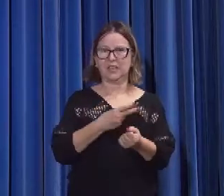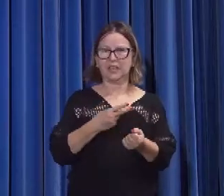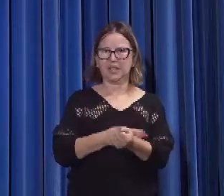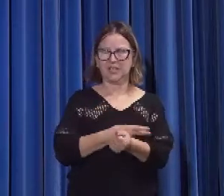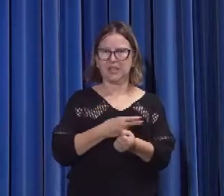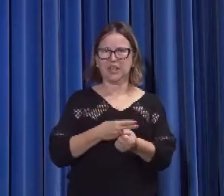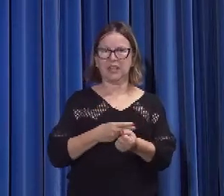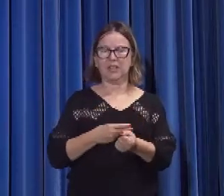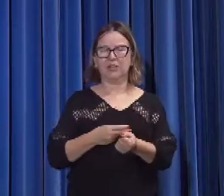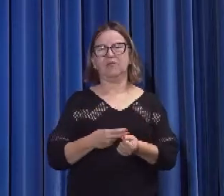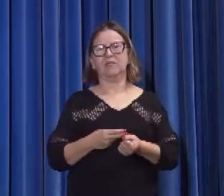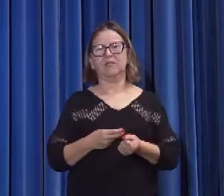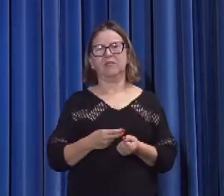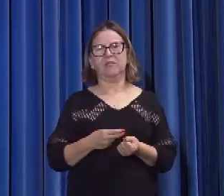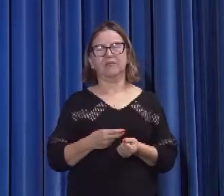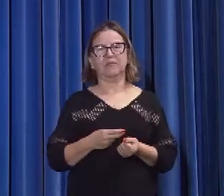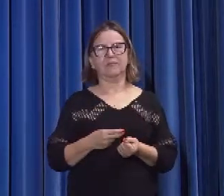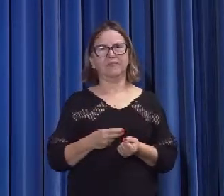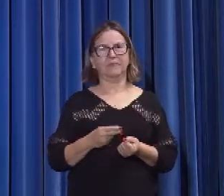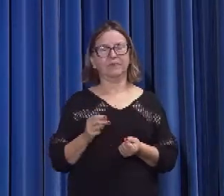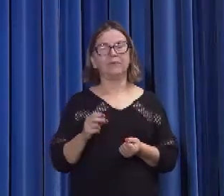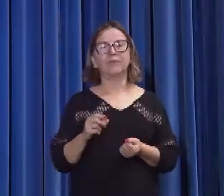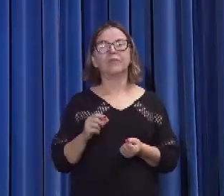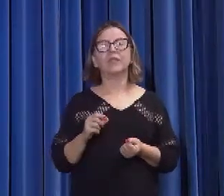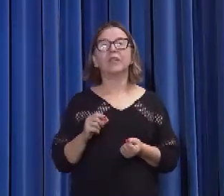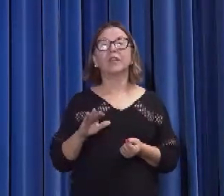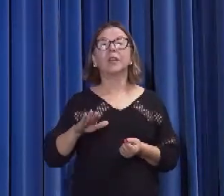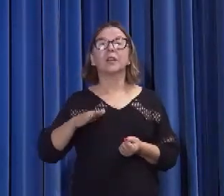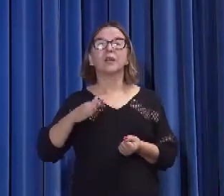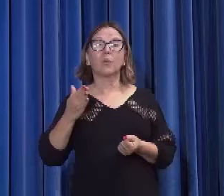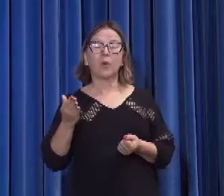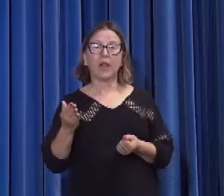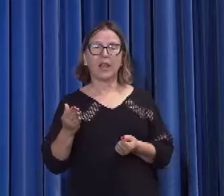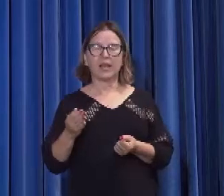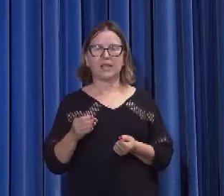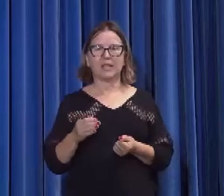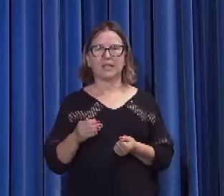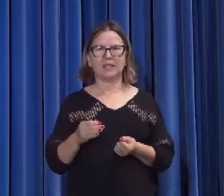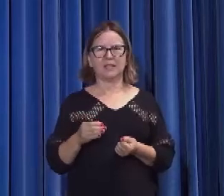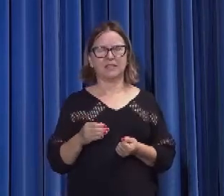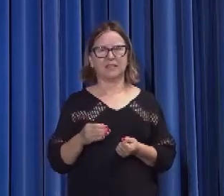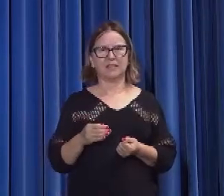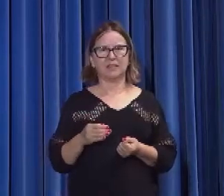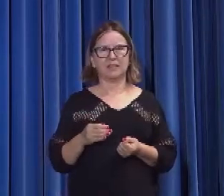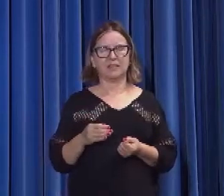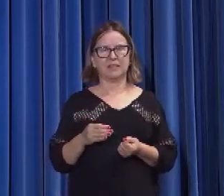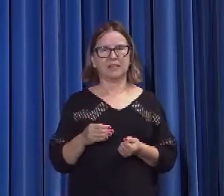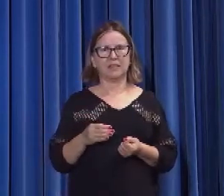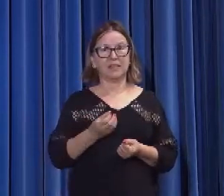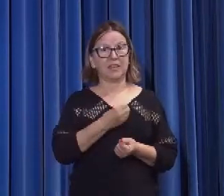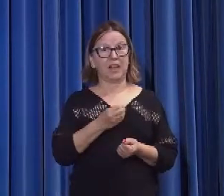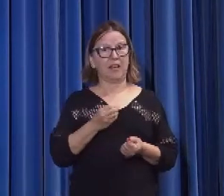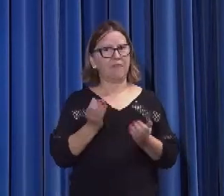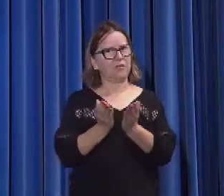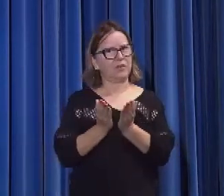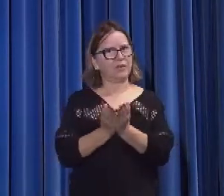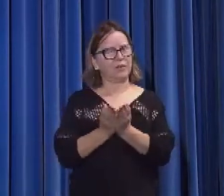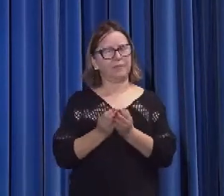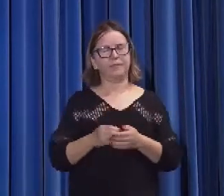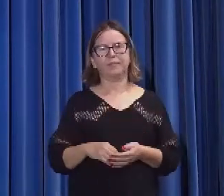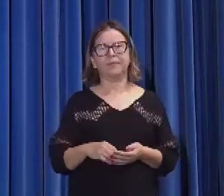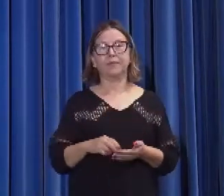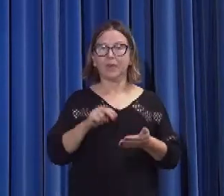estudo, com mais profundidade. Que equívocos são esses, comuns na vida do cristão? Perseverança